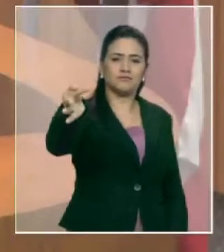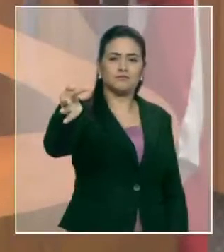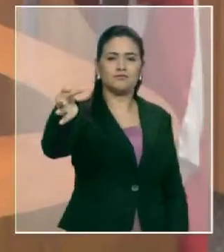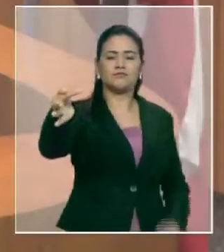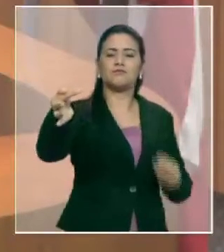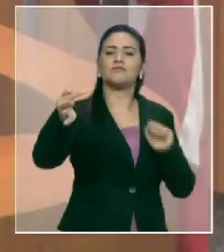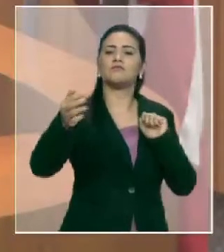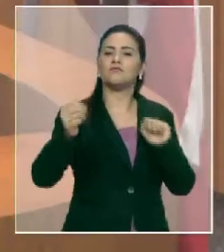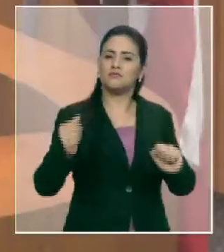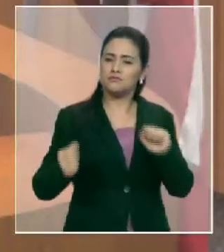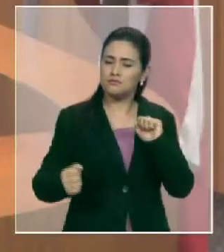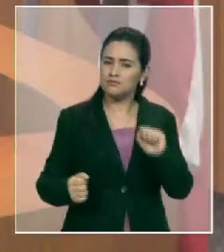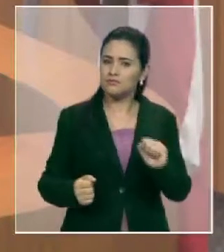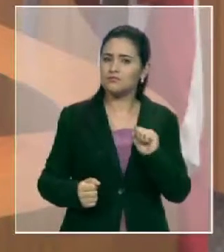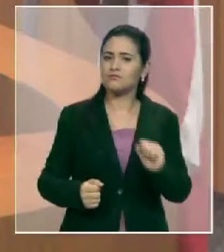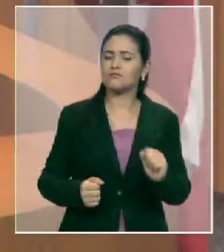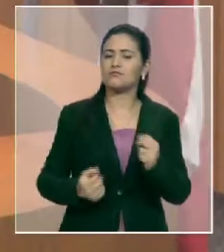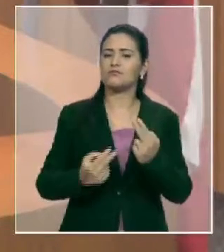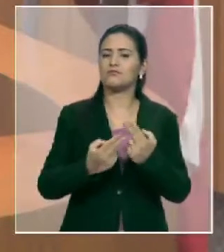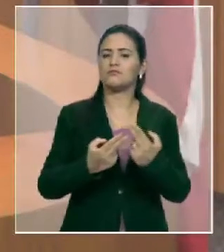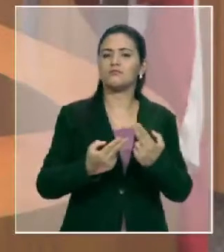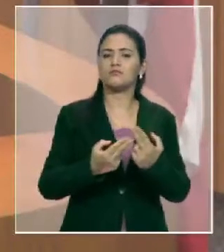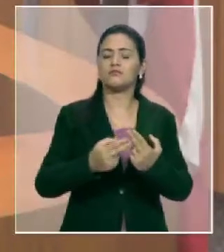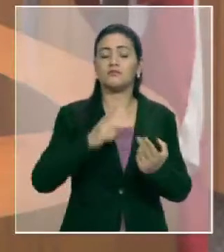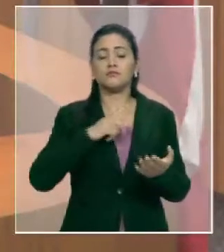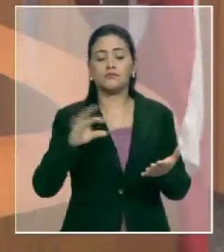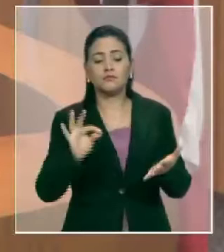oficial, até para servir como